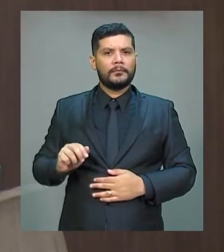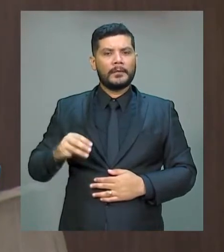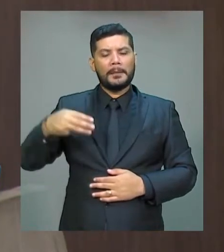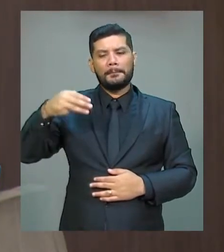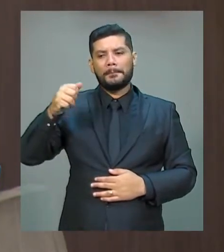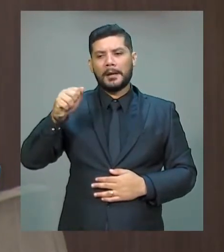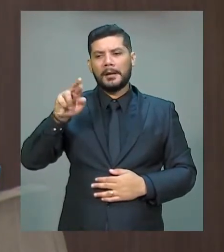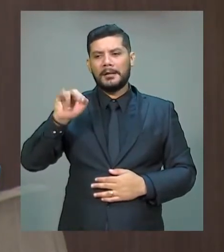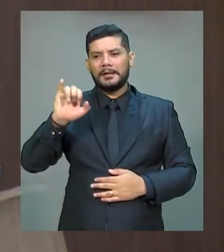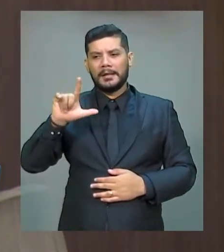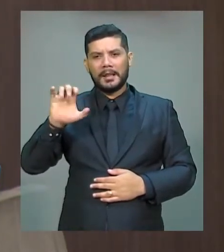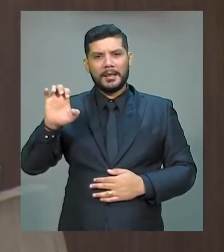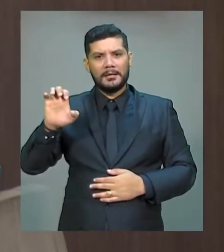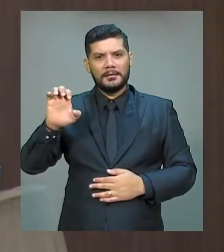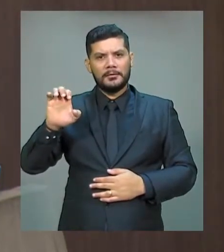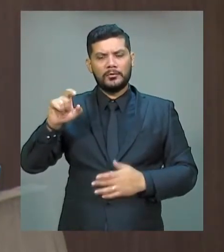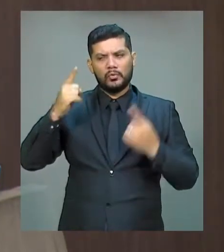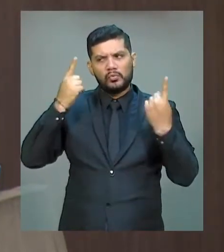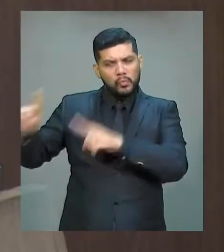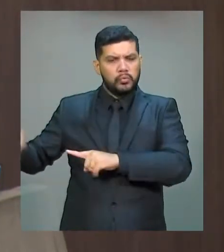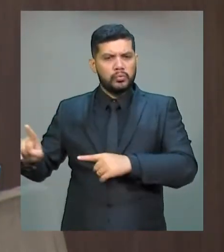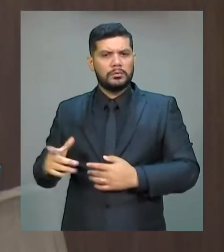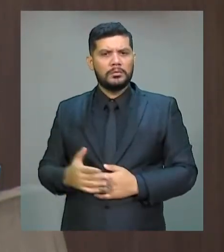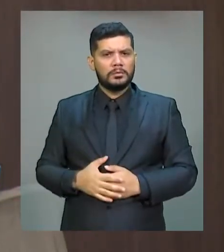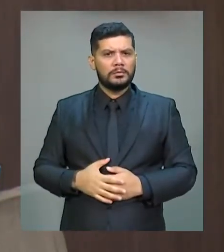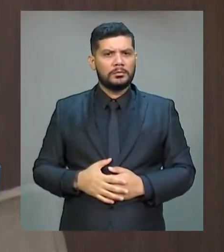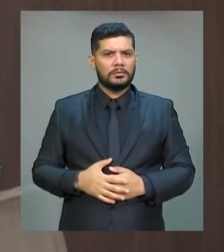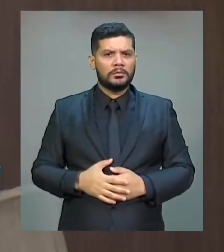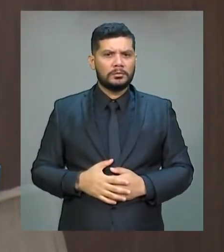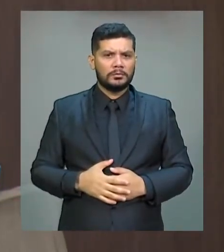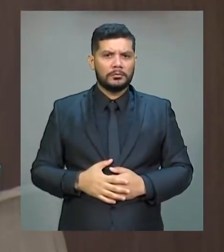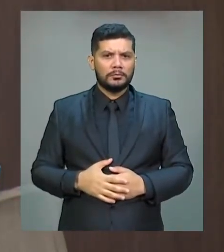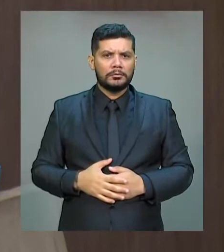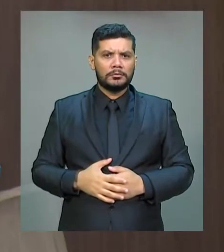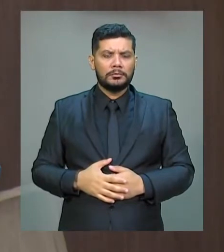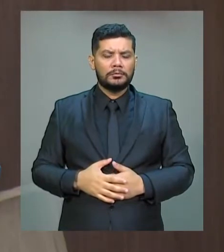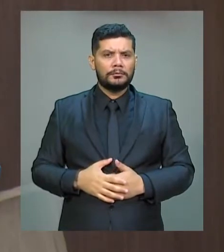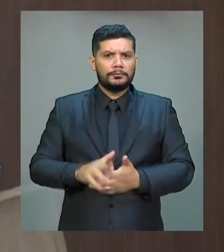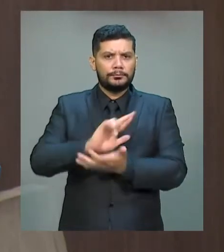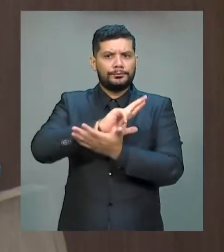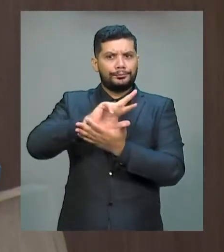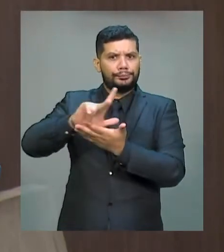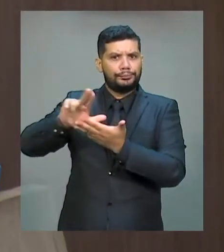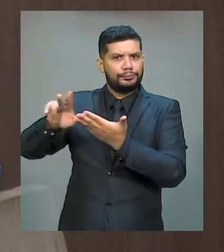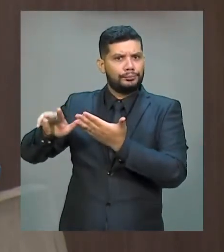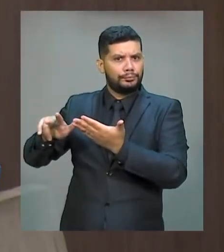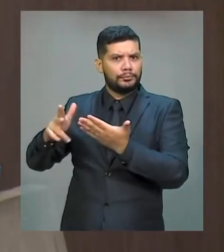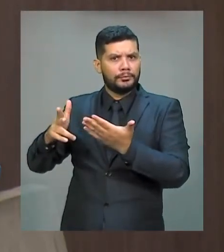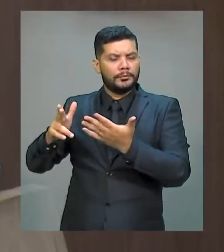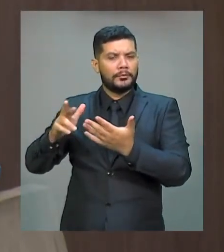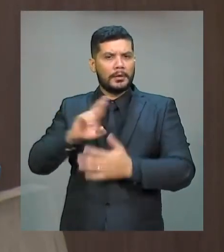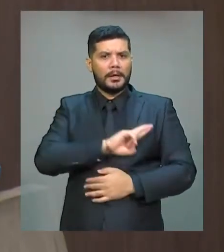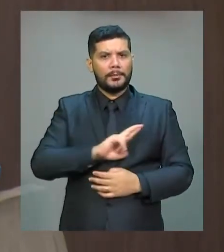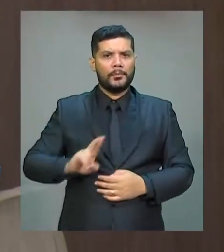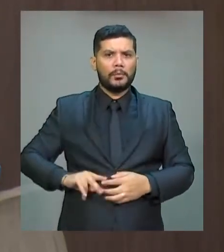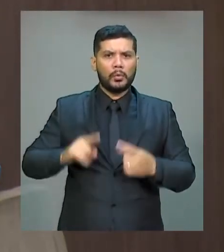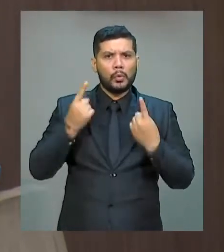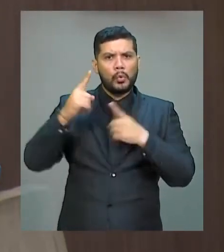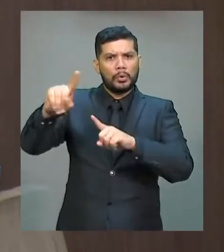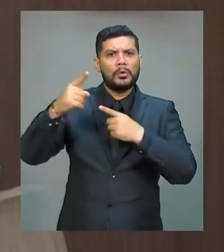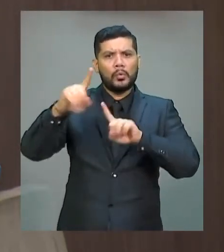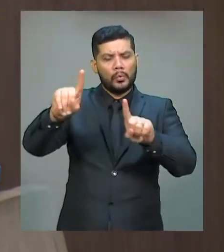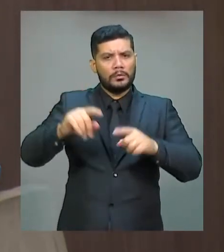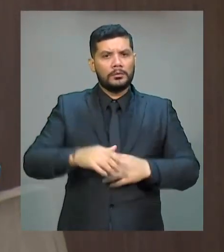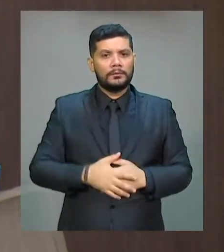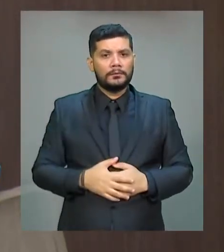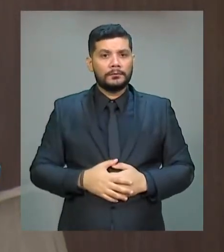Cometeu crimes contra a honra de várias autoridades da República. Sabe o que o STF fez ontem?